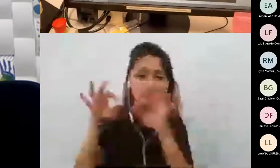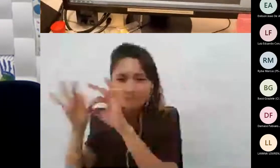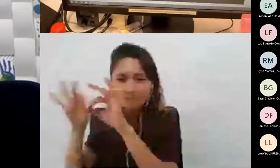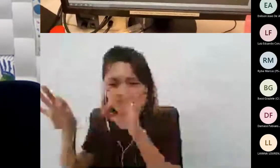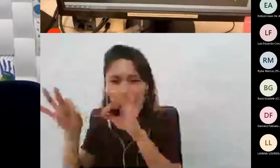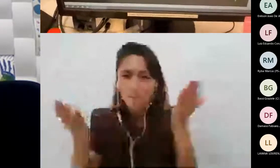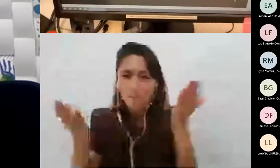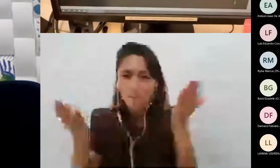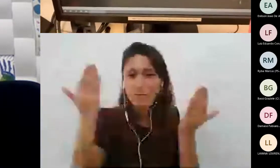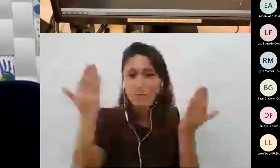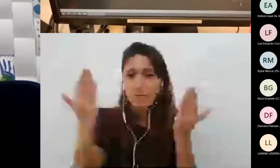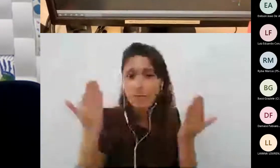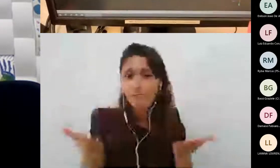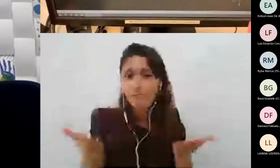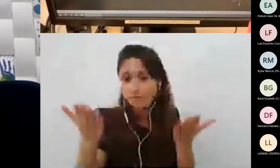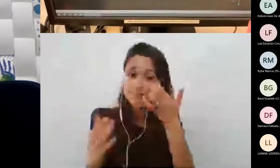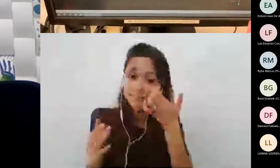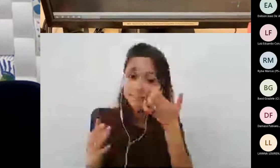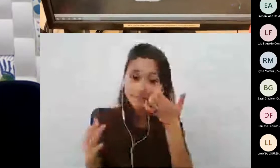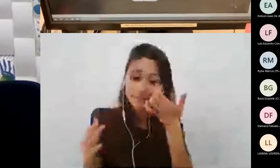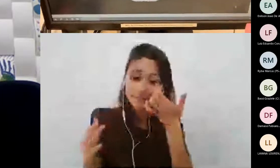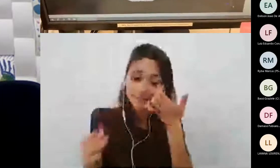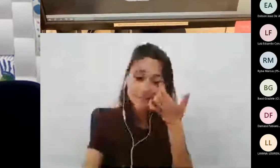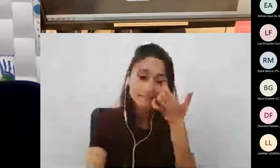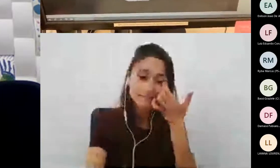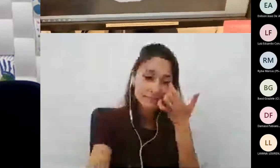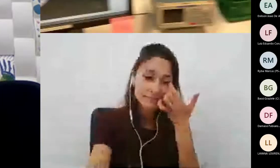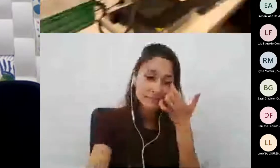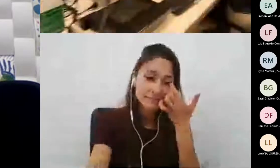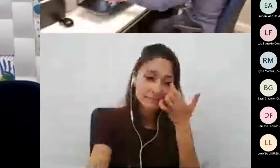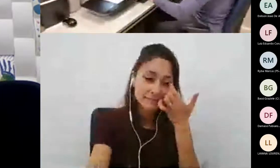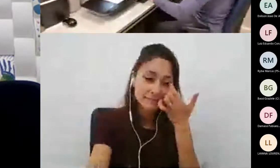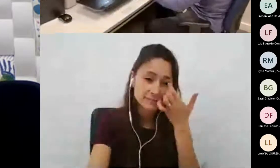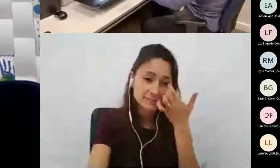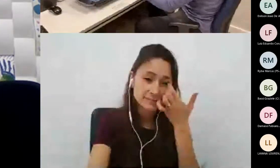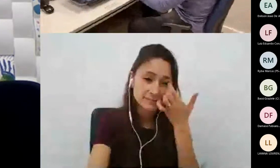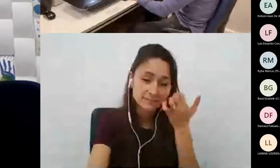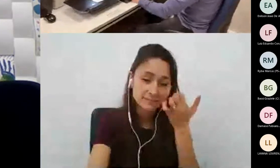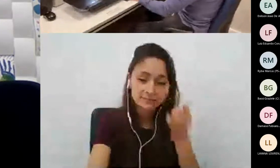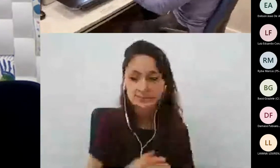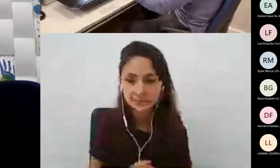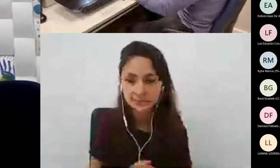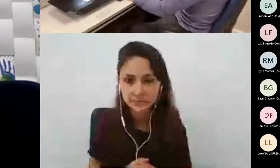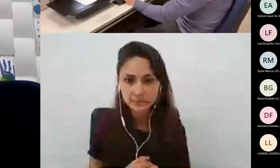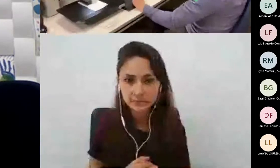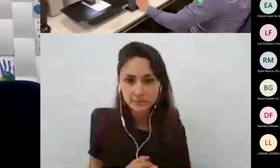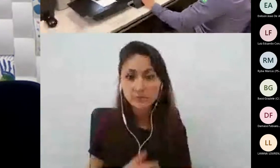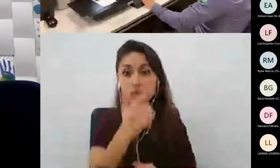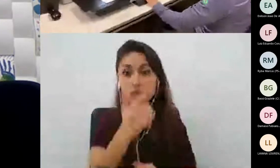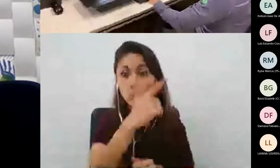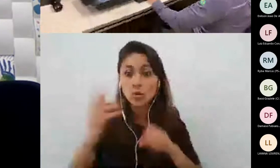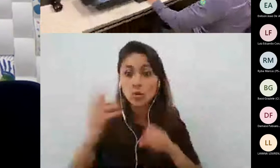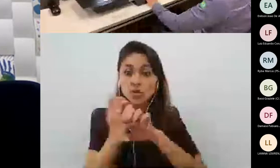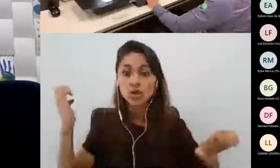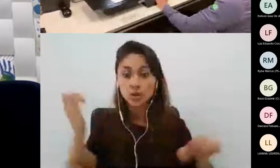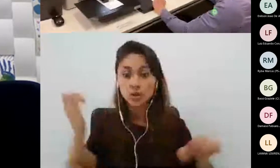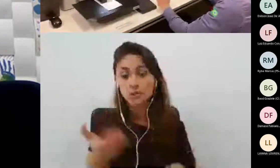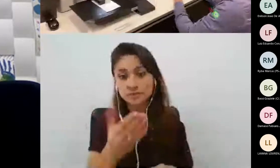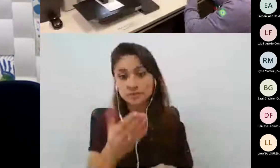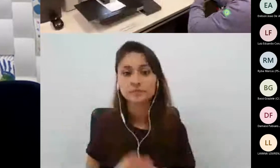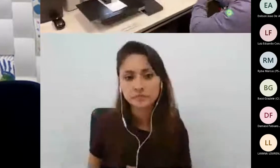outro exemplo, né? Um outro engenheiro está fazendo uma medição, aqui é um microscópio. O microscópio, por sua essência,